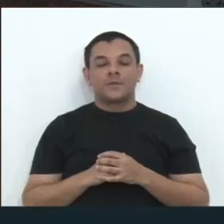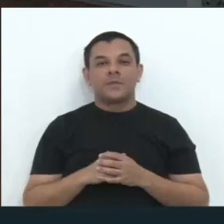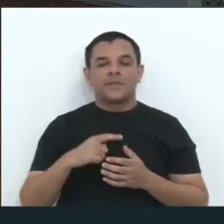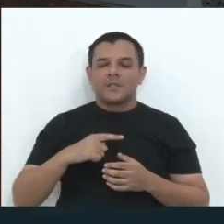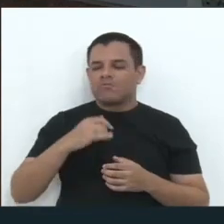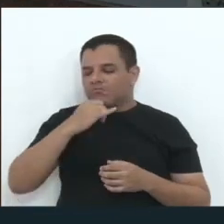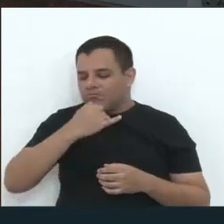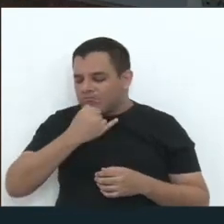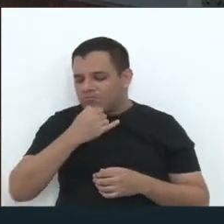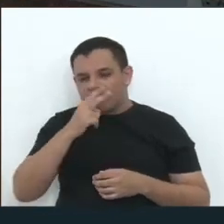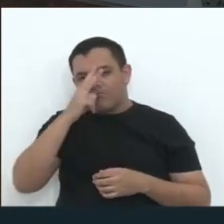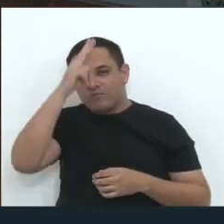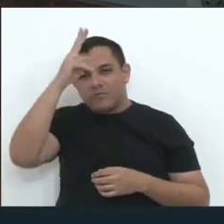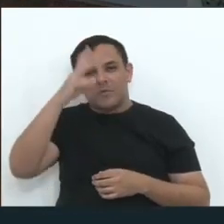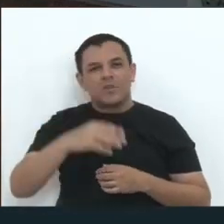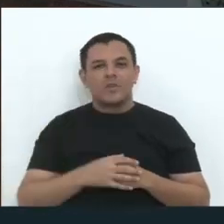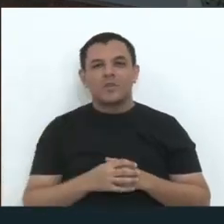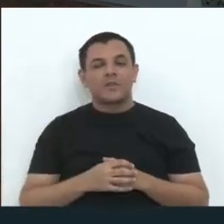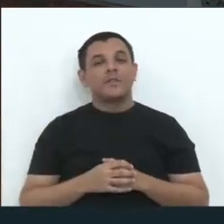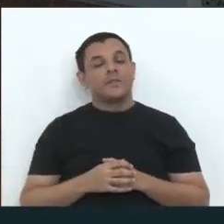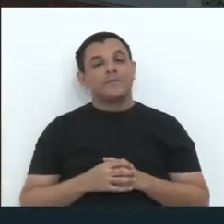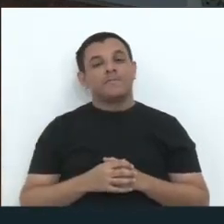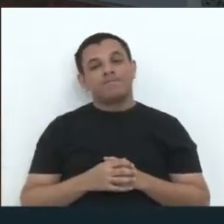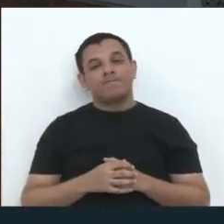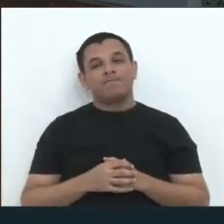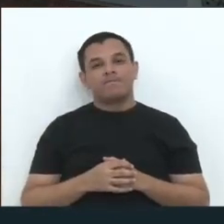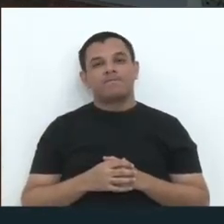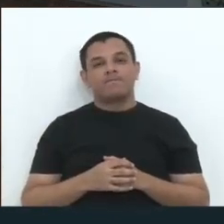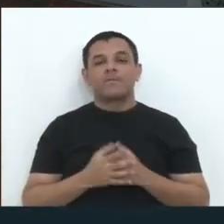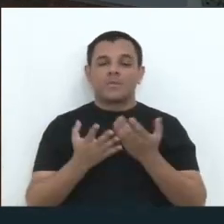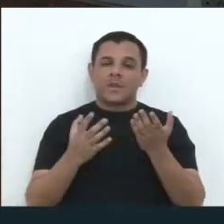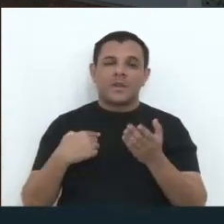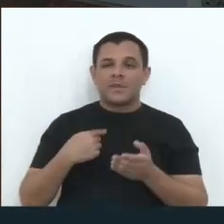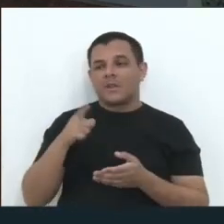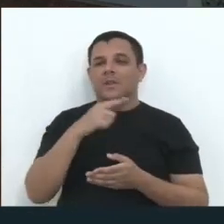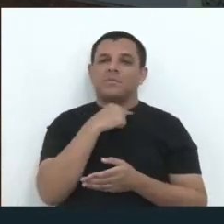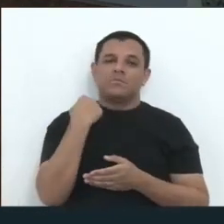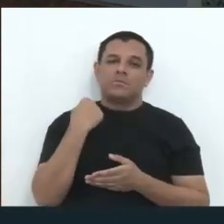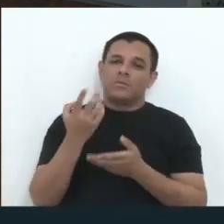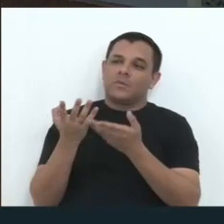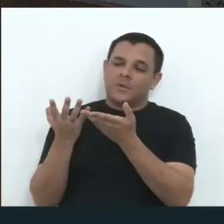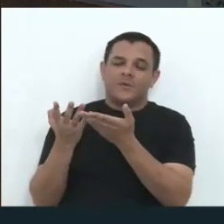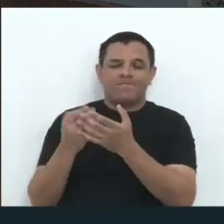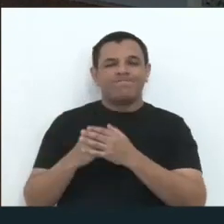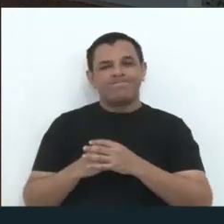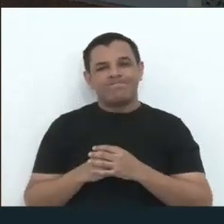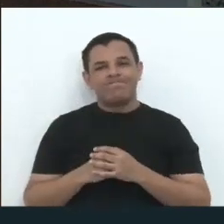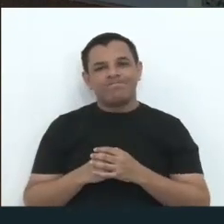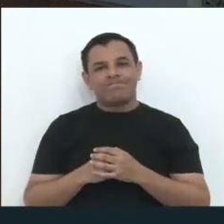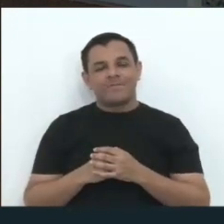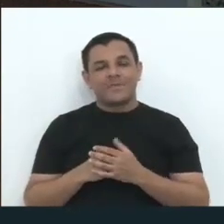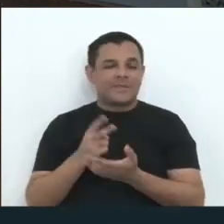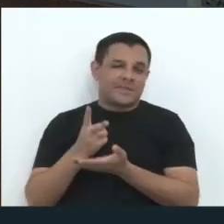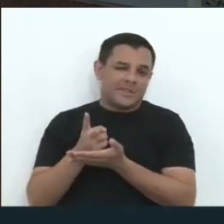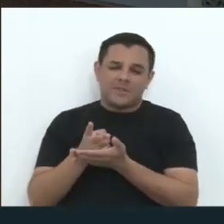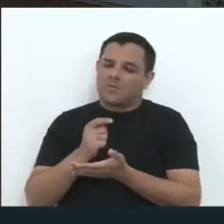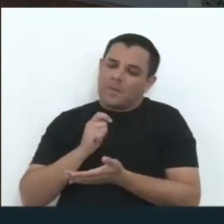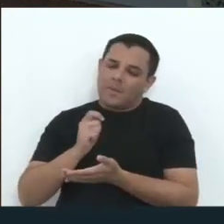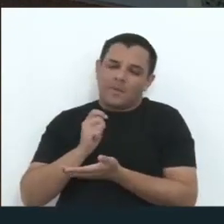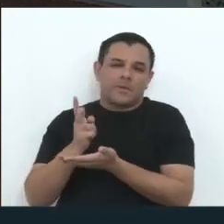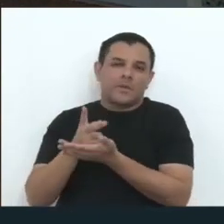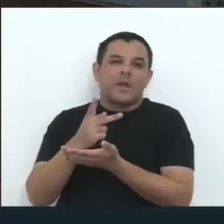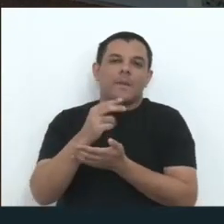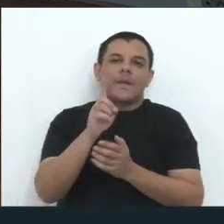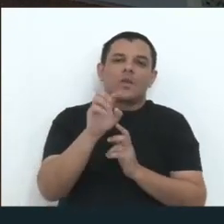luto diante do passamento do nosso amigo e sempre o jornalista Pedro